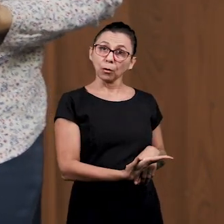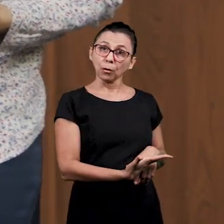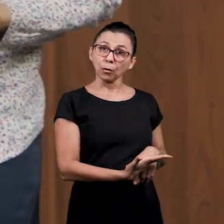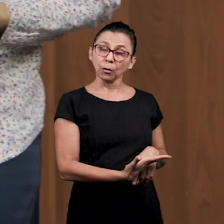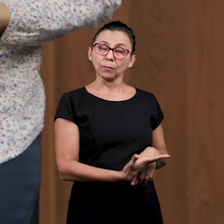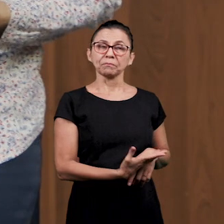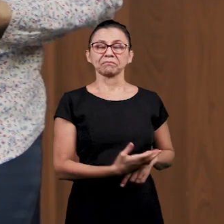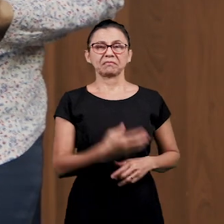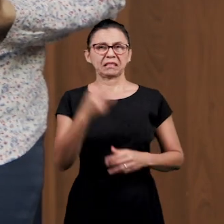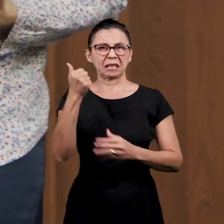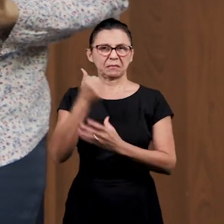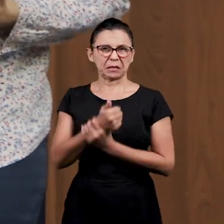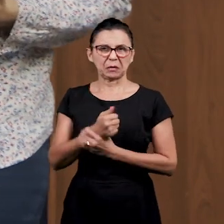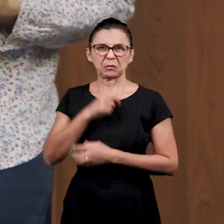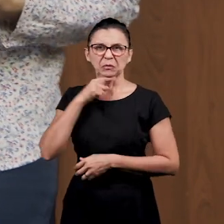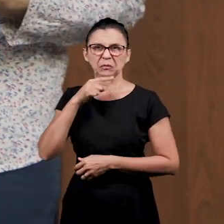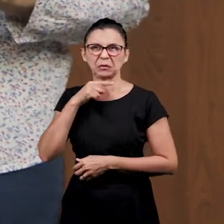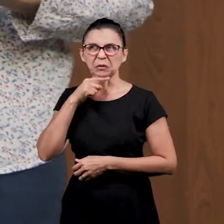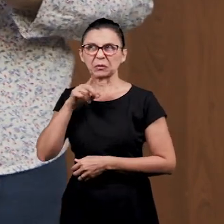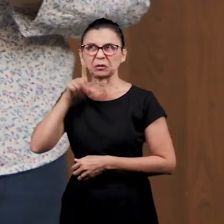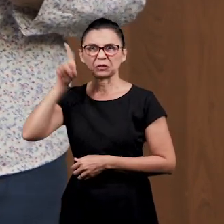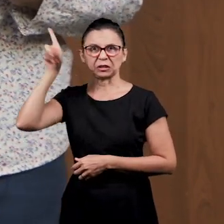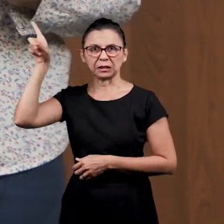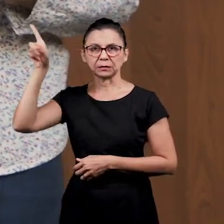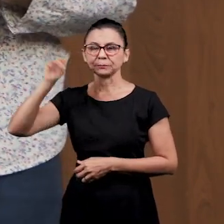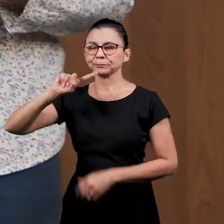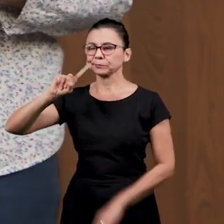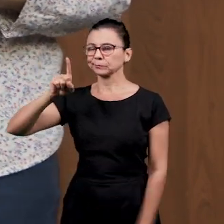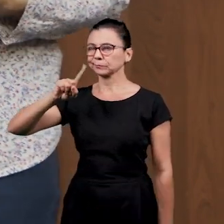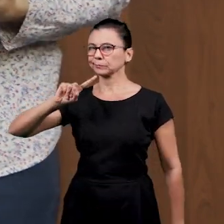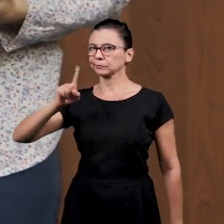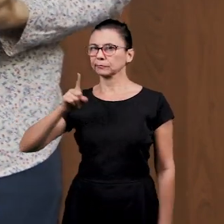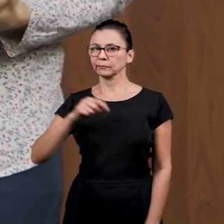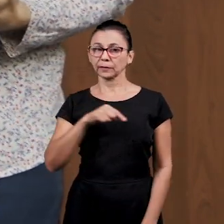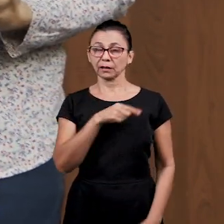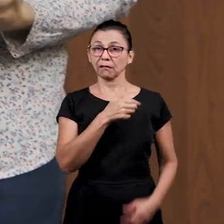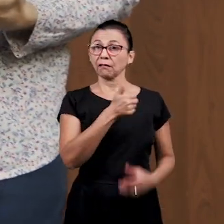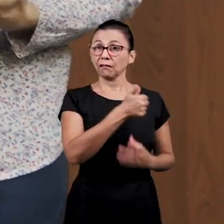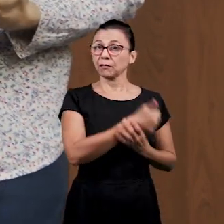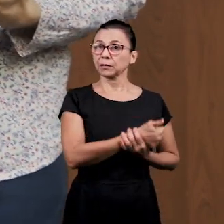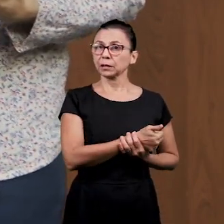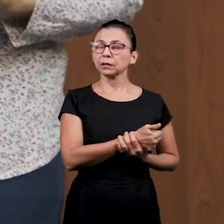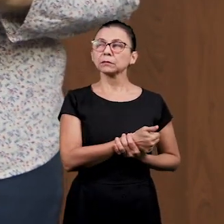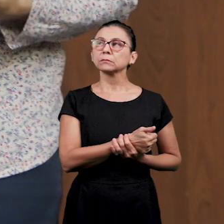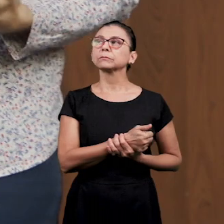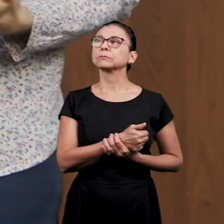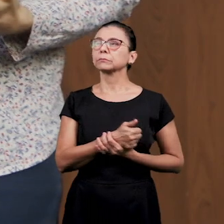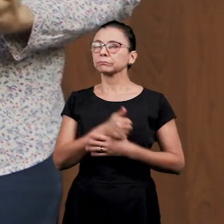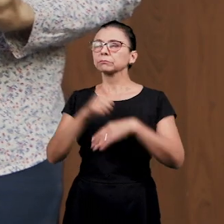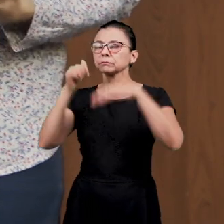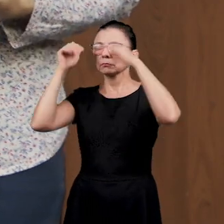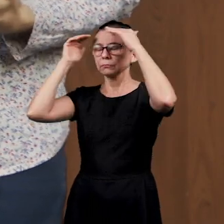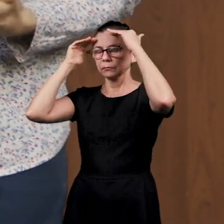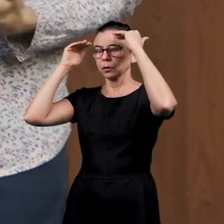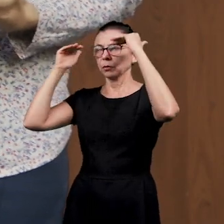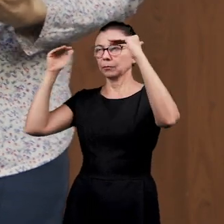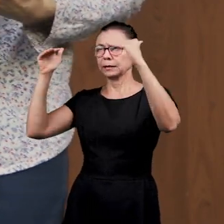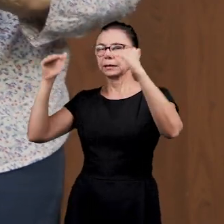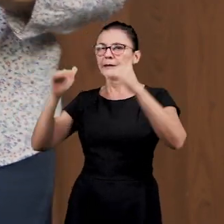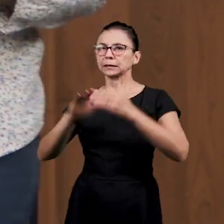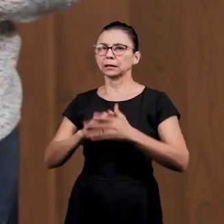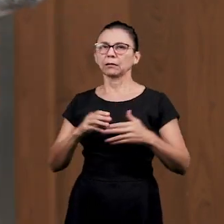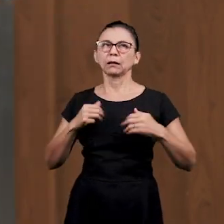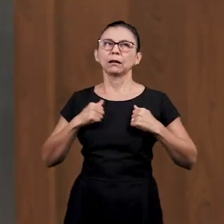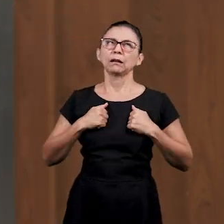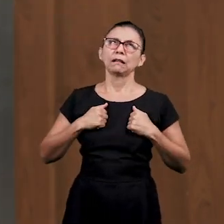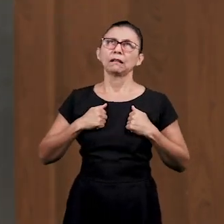duvidou que o Senhor estava com ele. Abraão simplesmente creu e obedeceu. Abraão